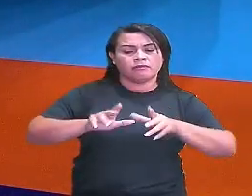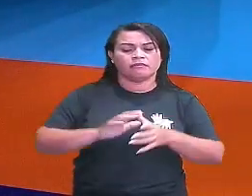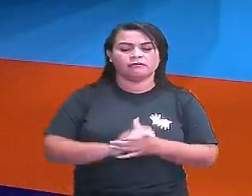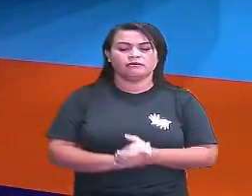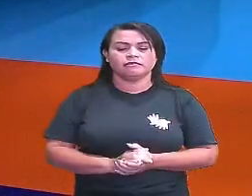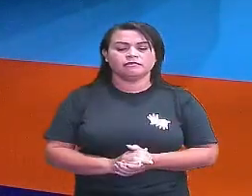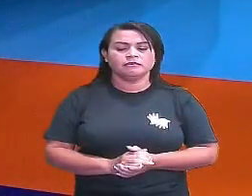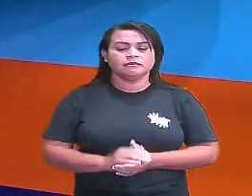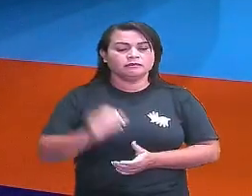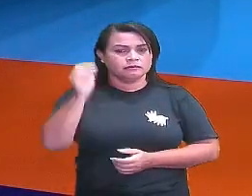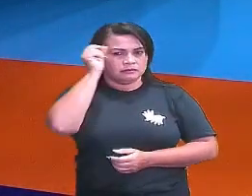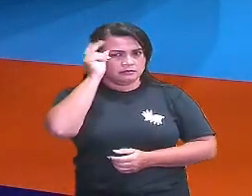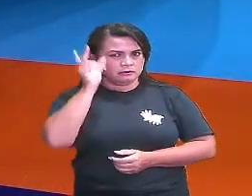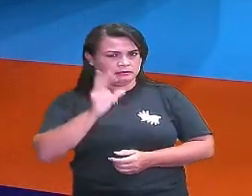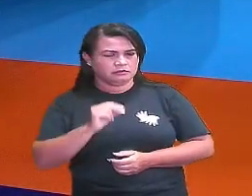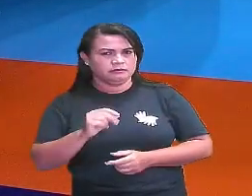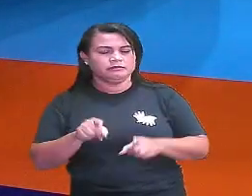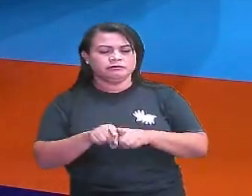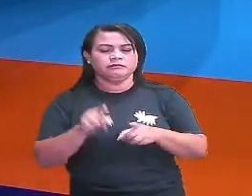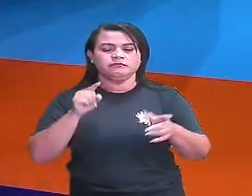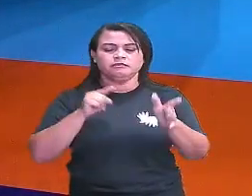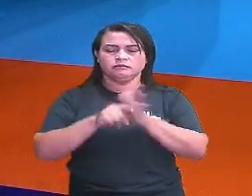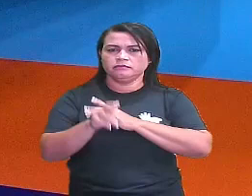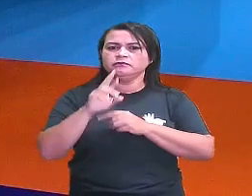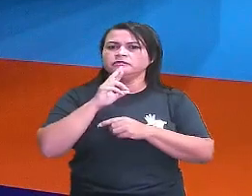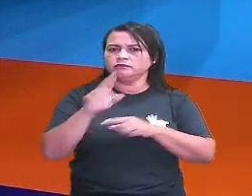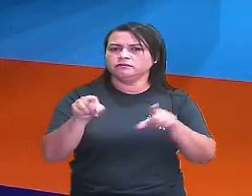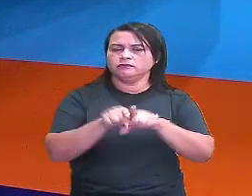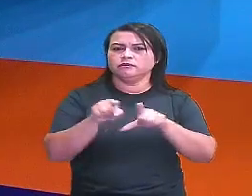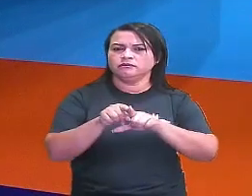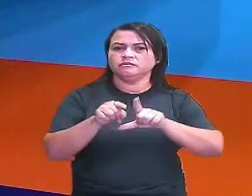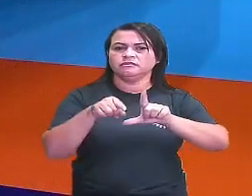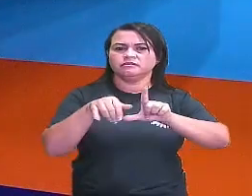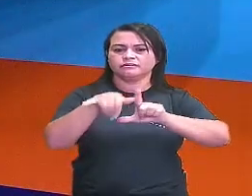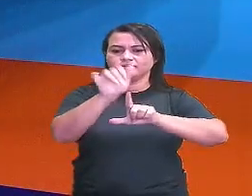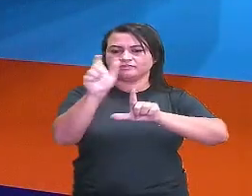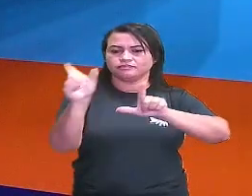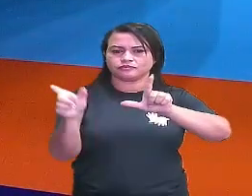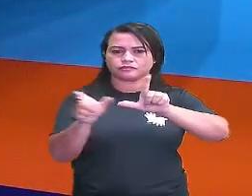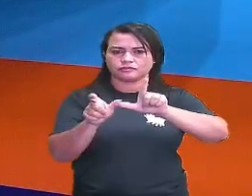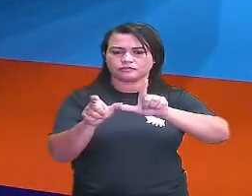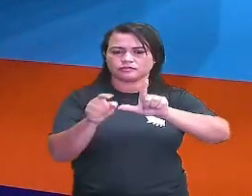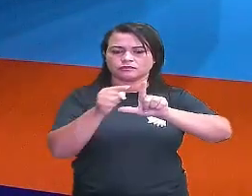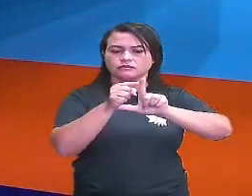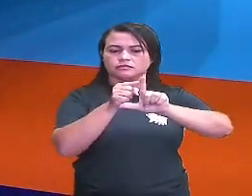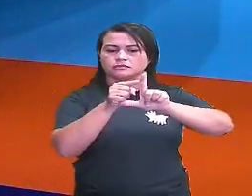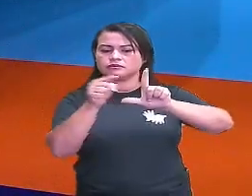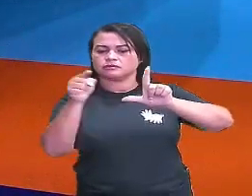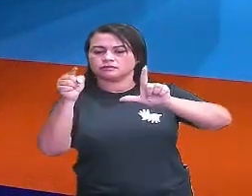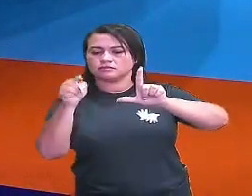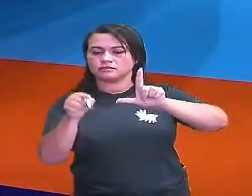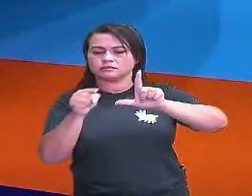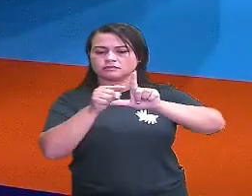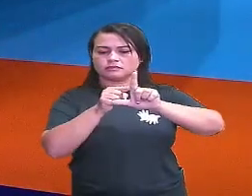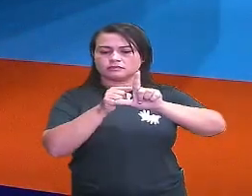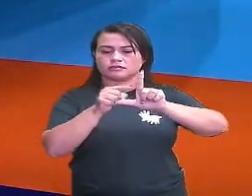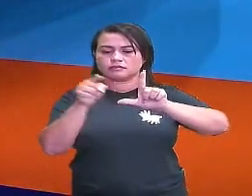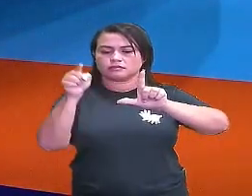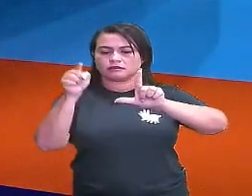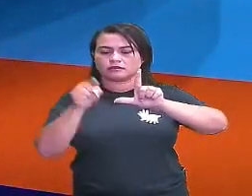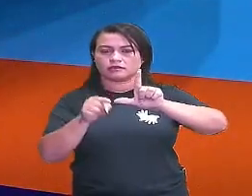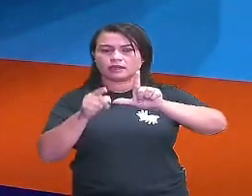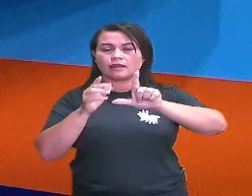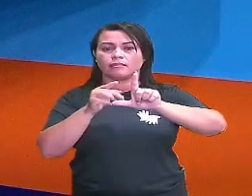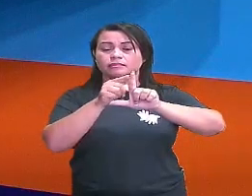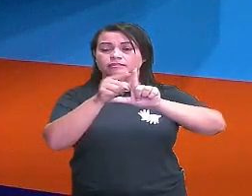ok? Mas se liga nisso aí, na questão de retas perpendiculares. Elas precisam, ao se unirem, ao se